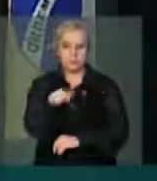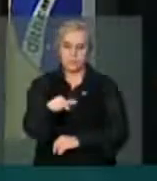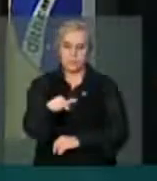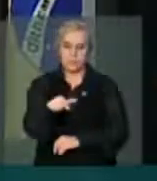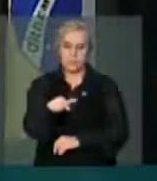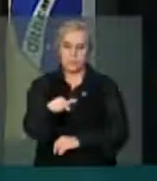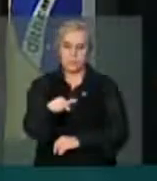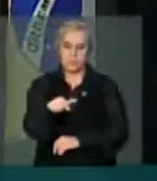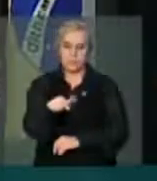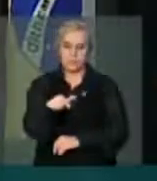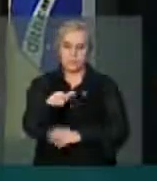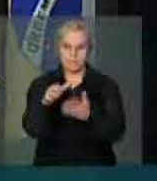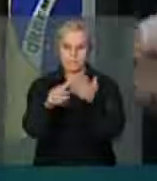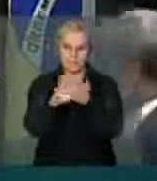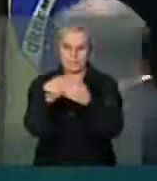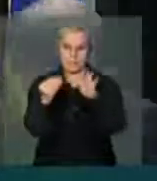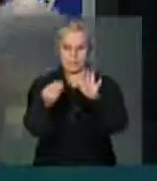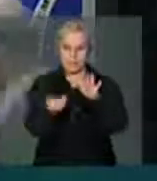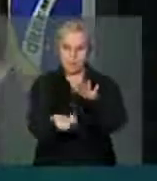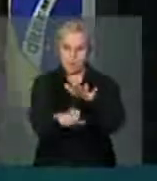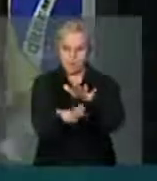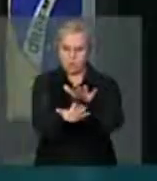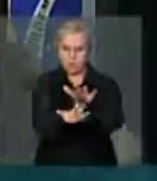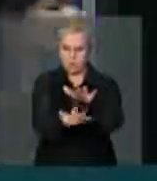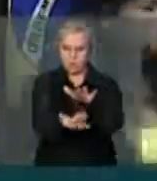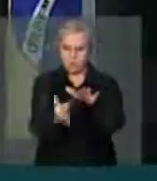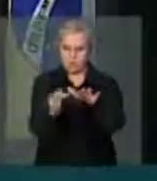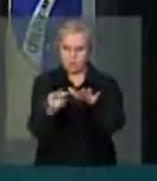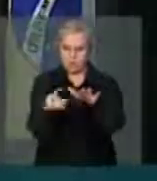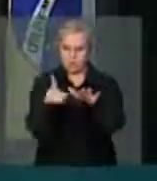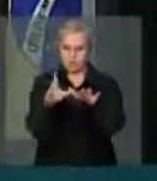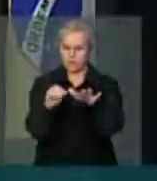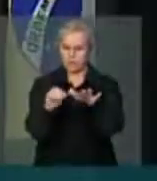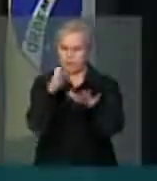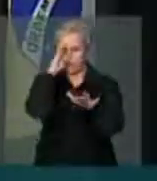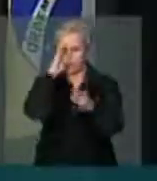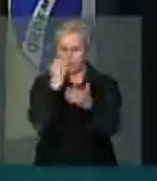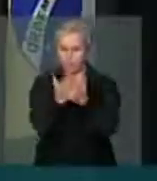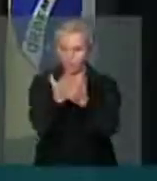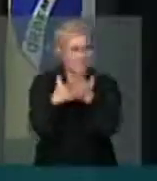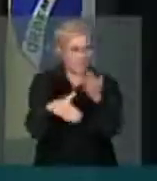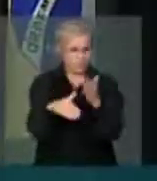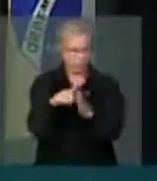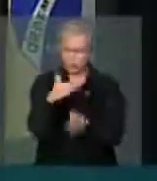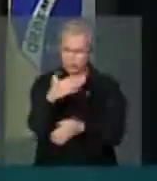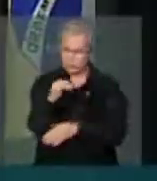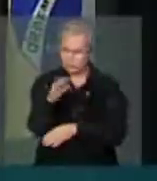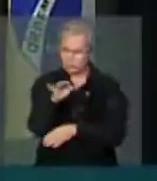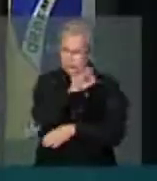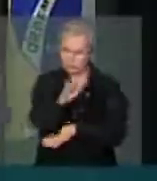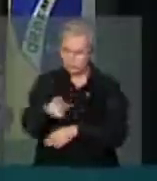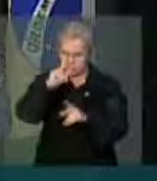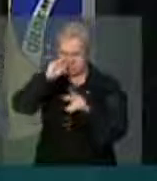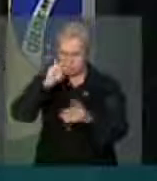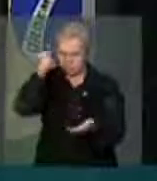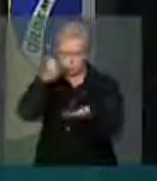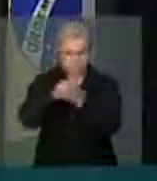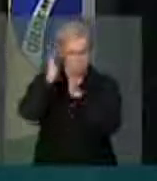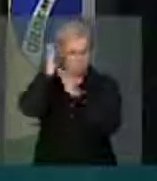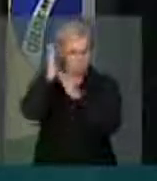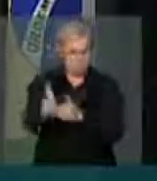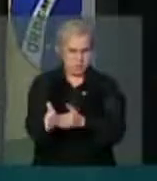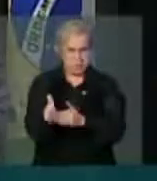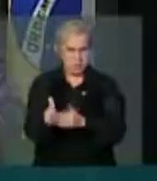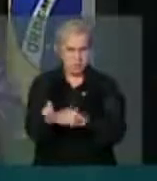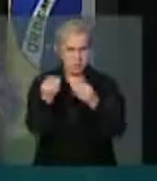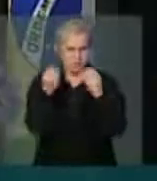senhor Vaccari, que aqui diga que o senhor Vaccari merece a sua confiança pessoal. Olhe para